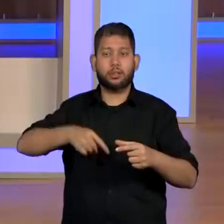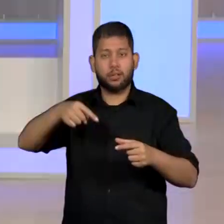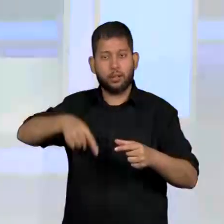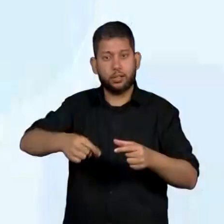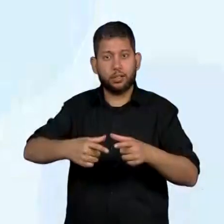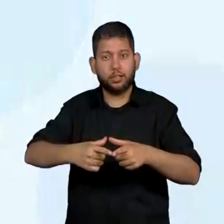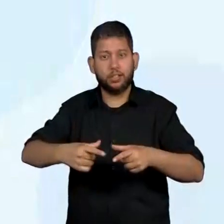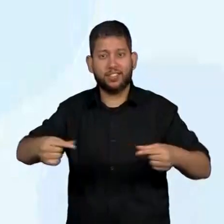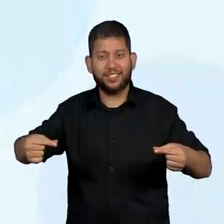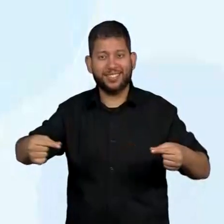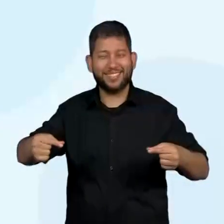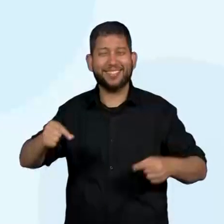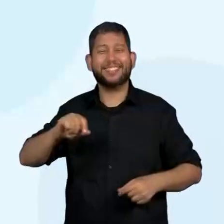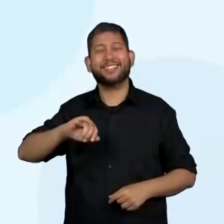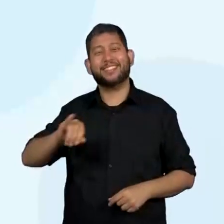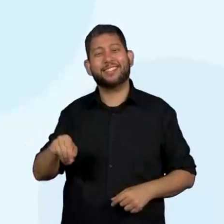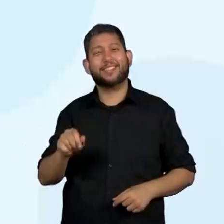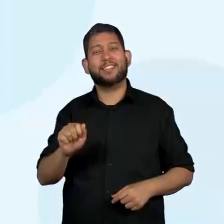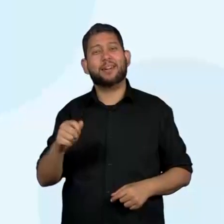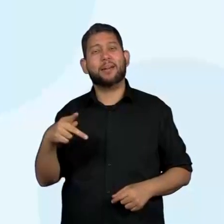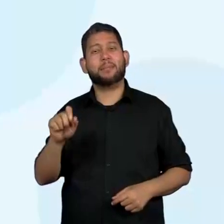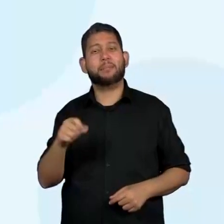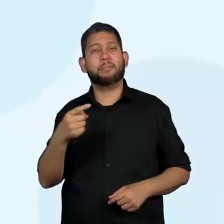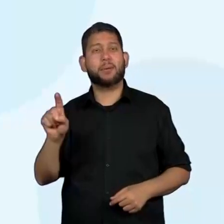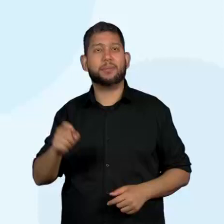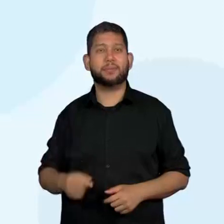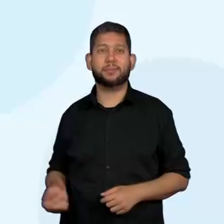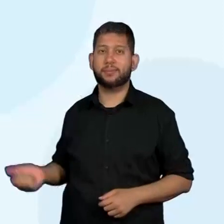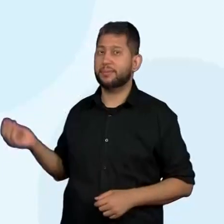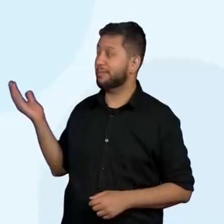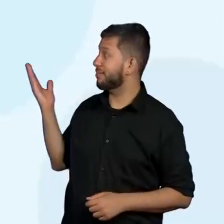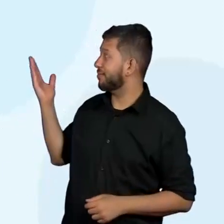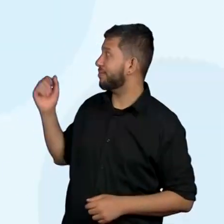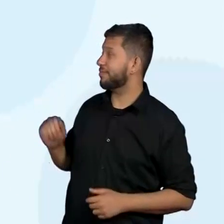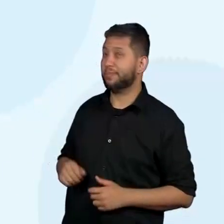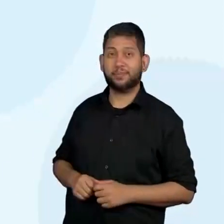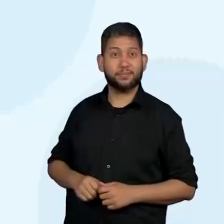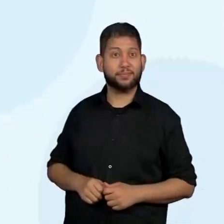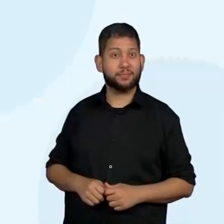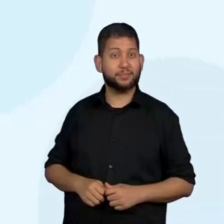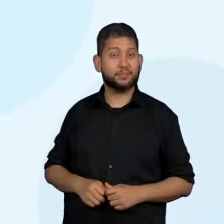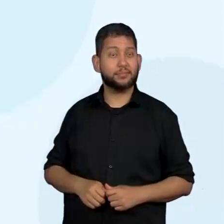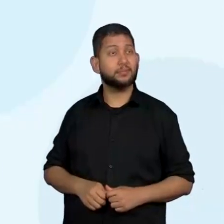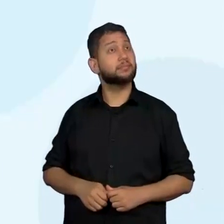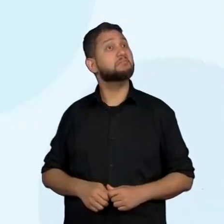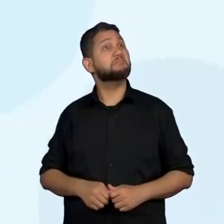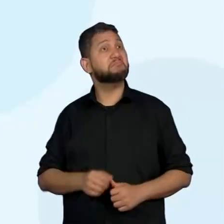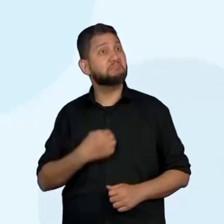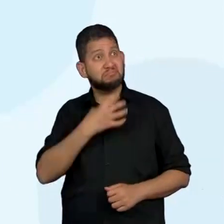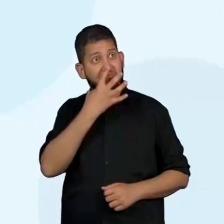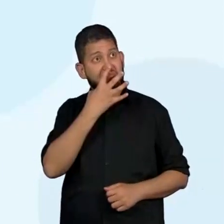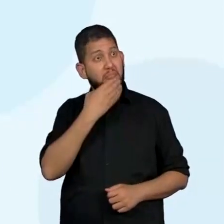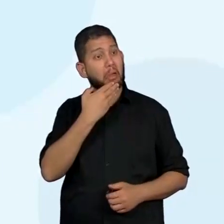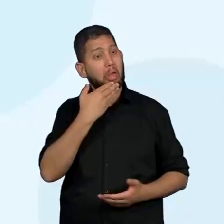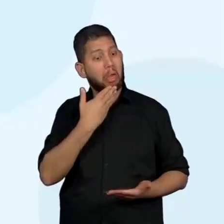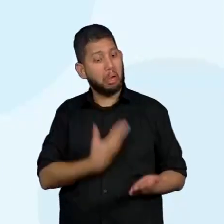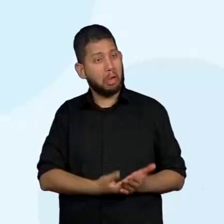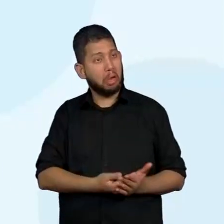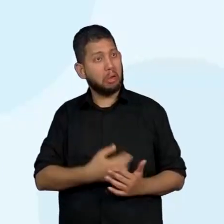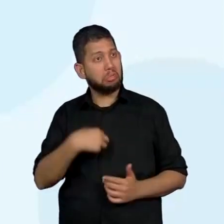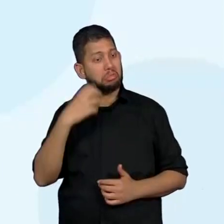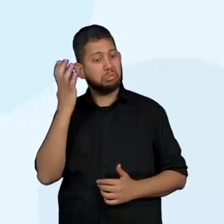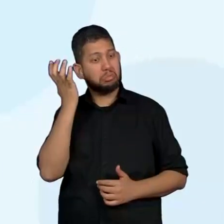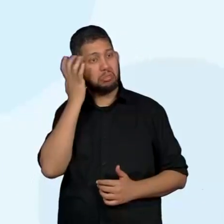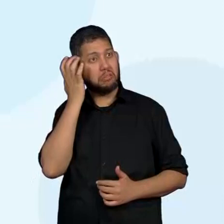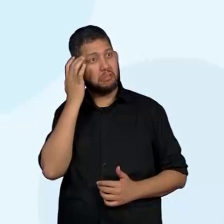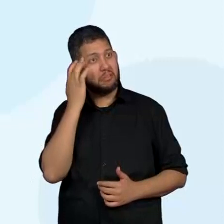né coladinho na Ásia lá no Cantinho Para você sabe mesmo hein sabe aonde é o